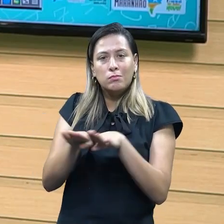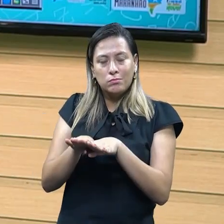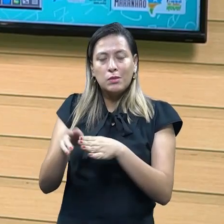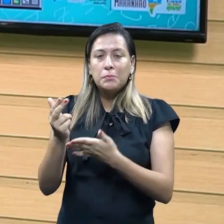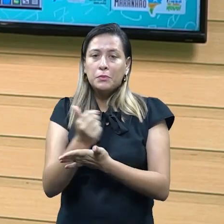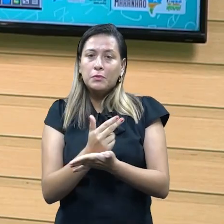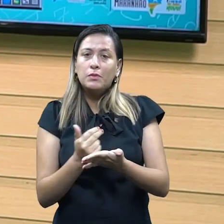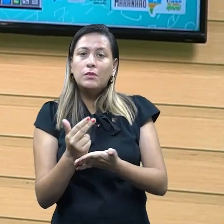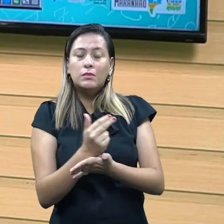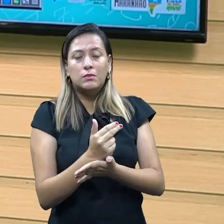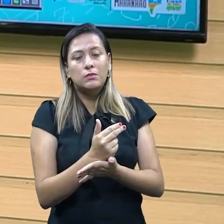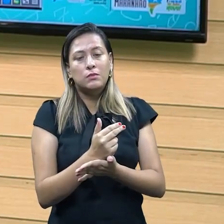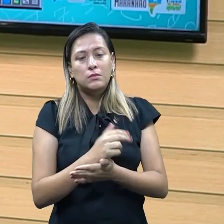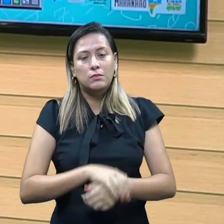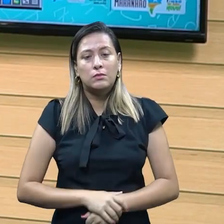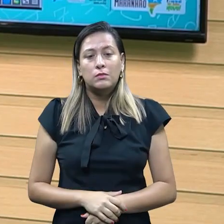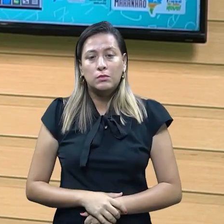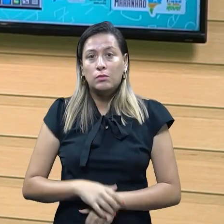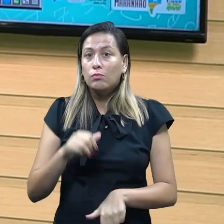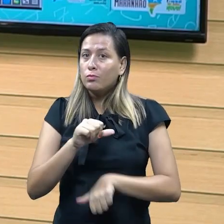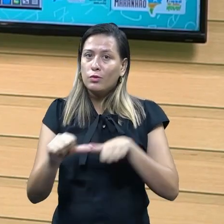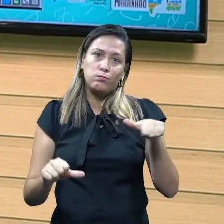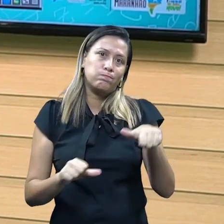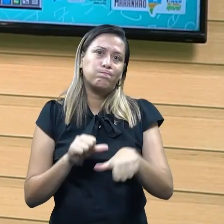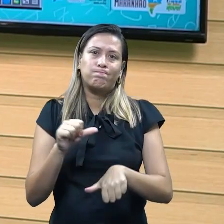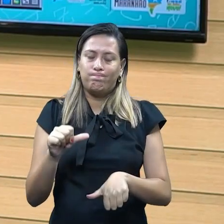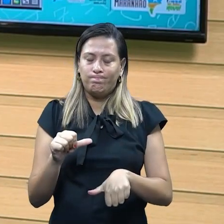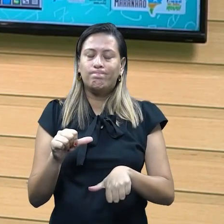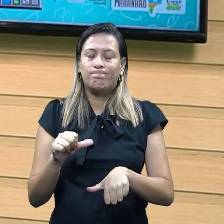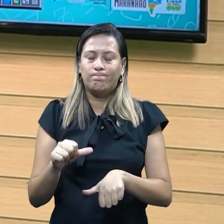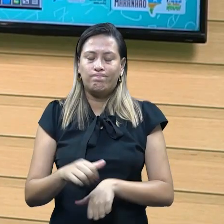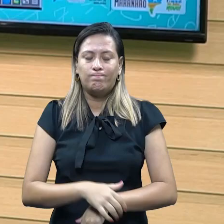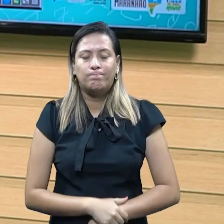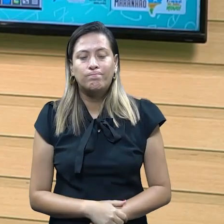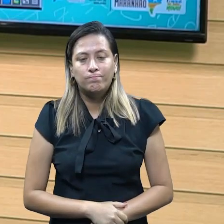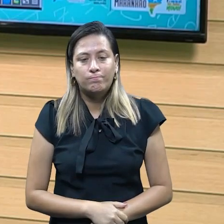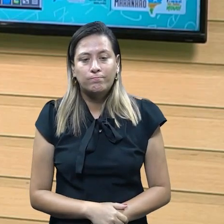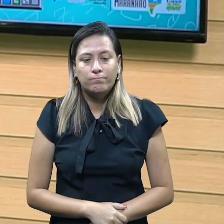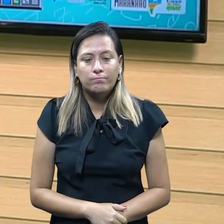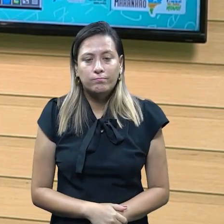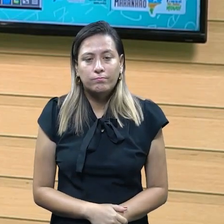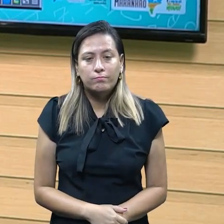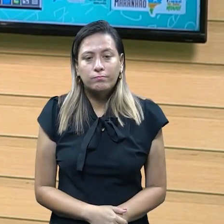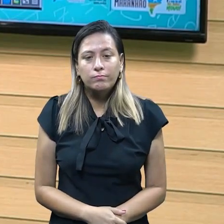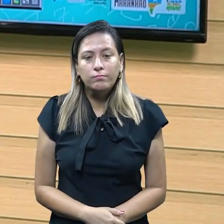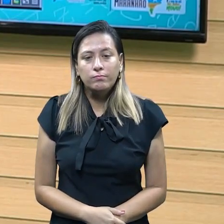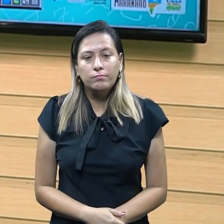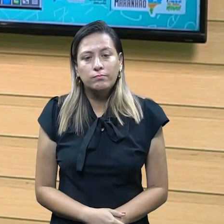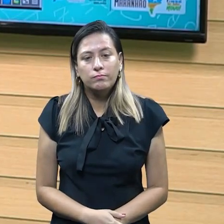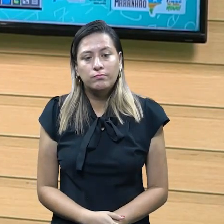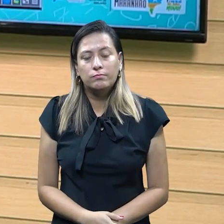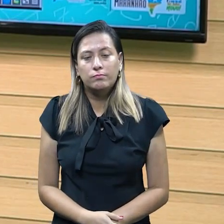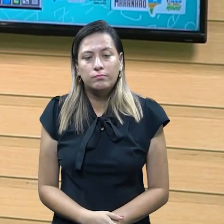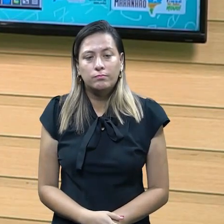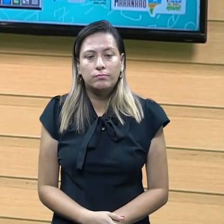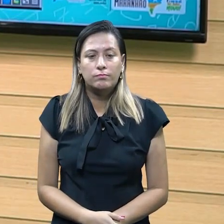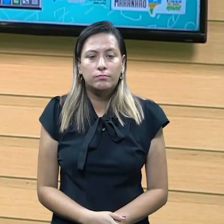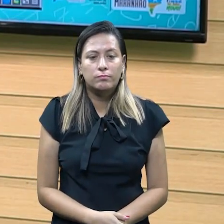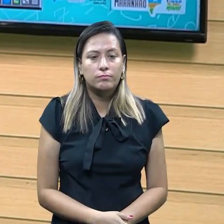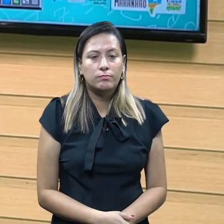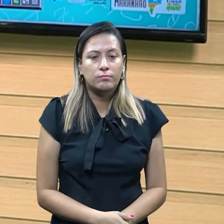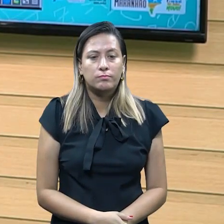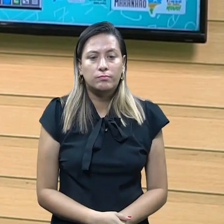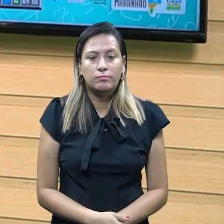a figura, não sofra nenhuma modificação, nenhuma alteração que acabe por mudar ou deixar o